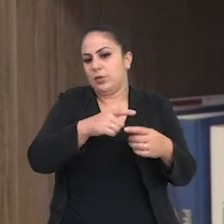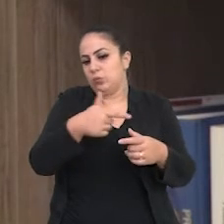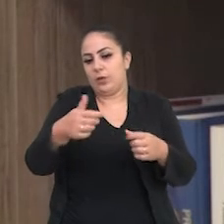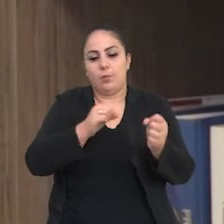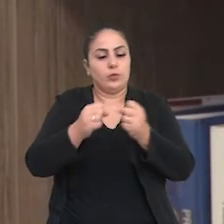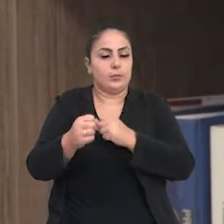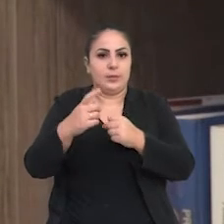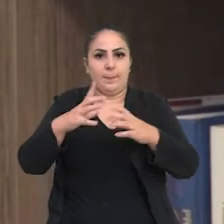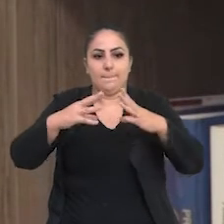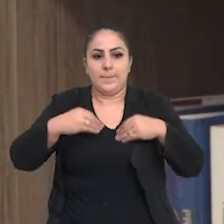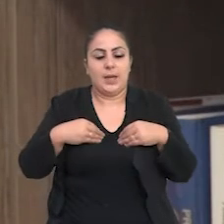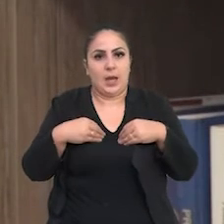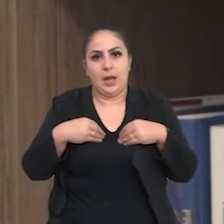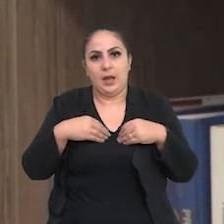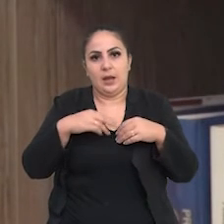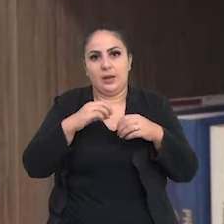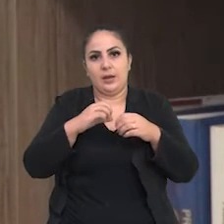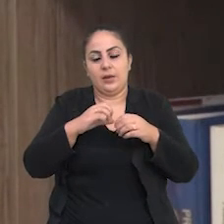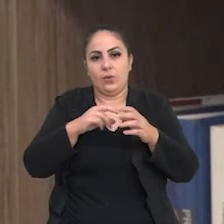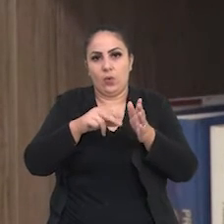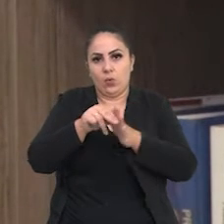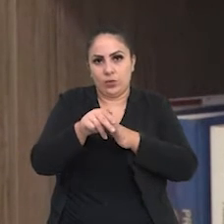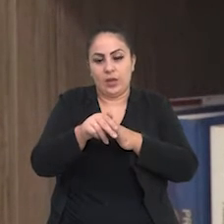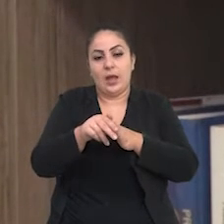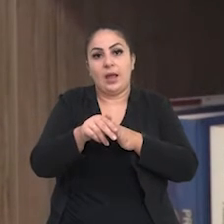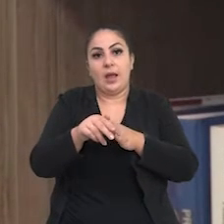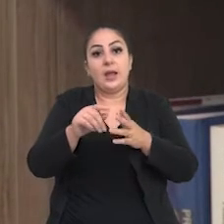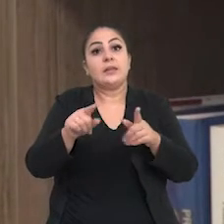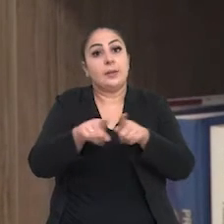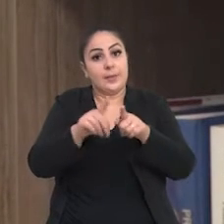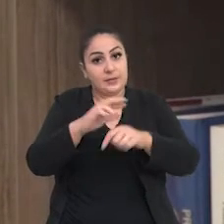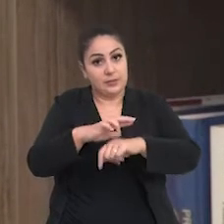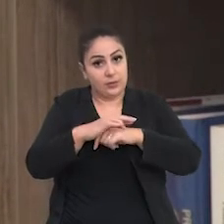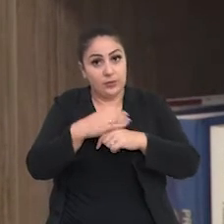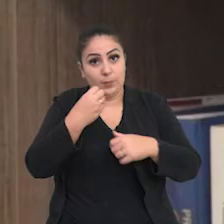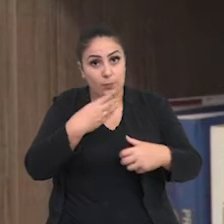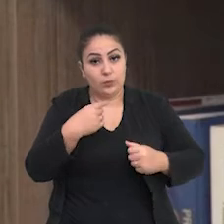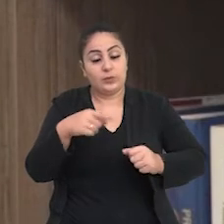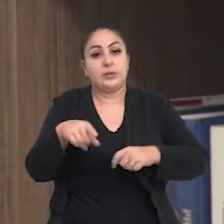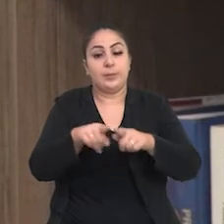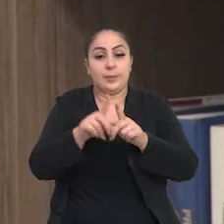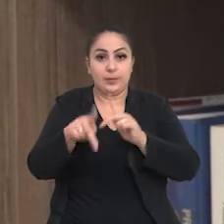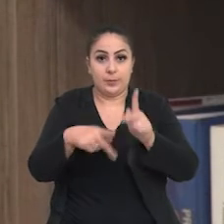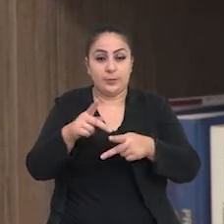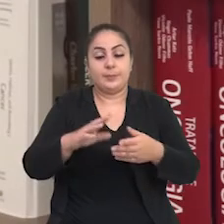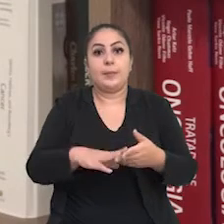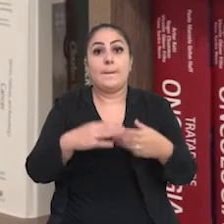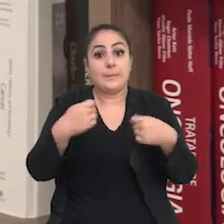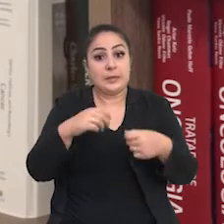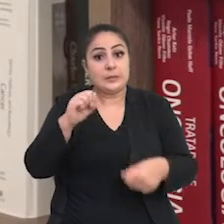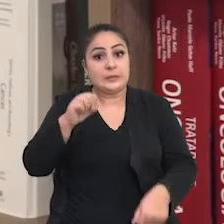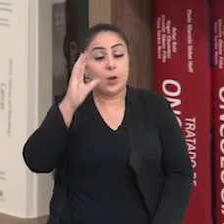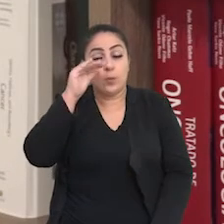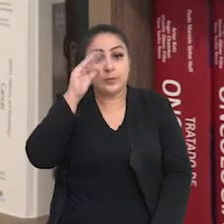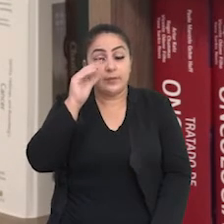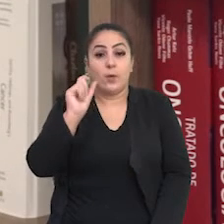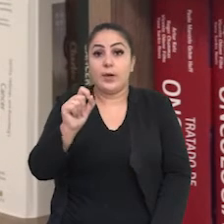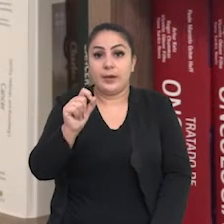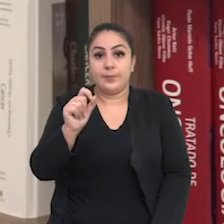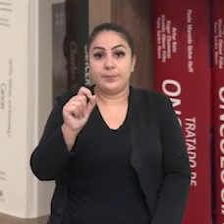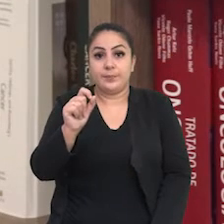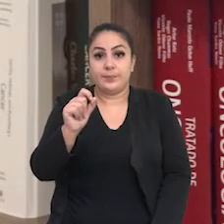havendo a possibilidade de replicação viral, sendo segura e eficaz também nessa população. Precisamos